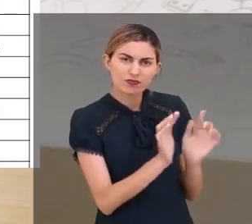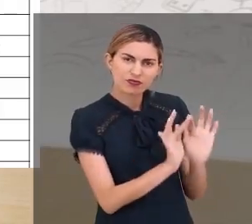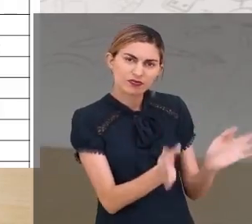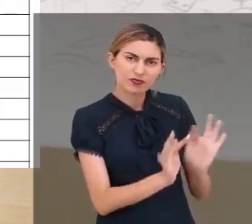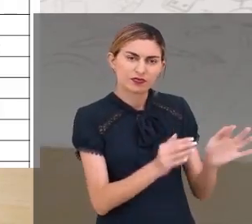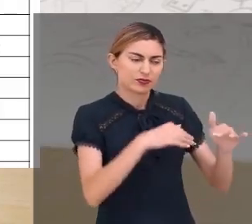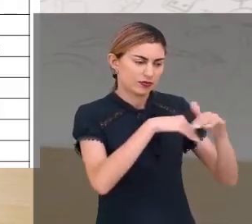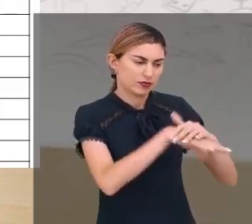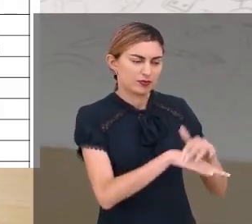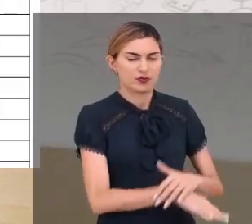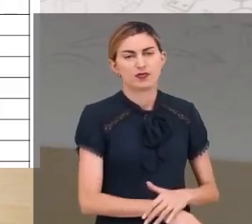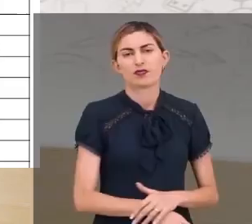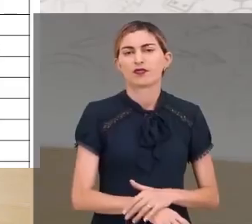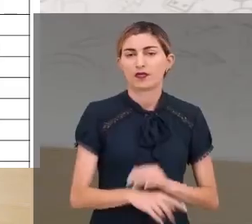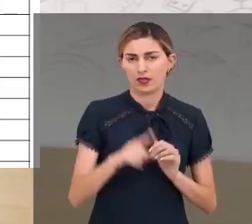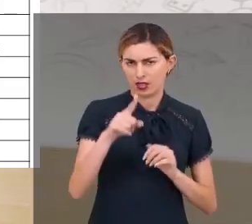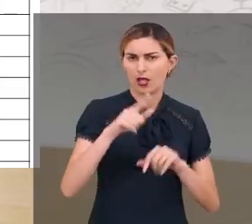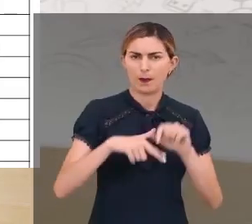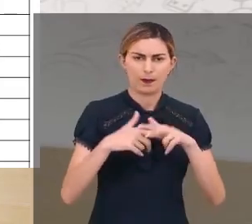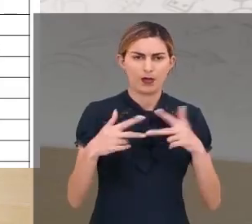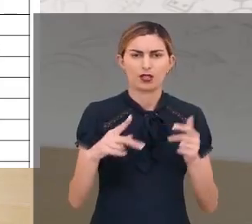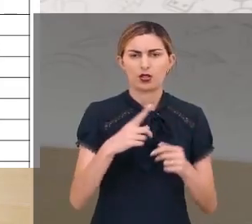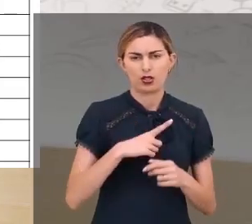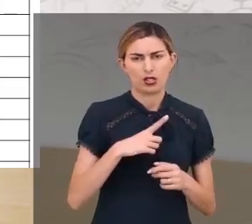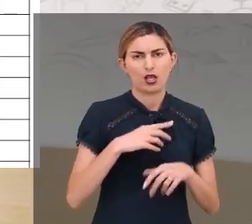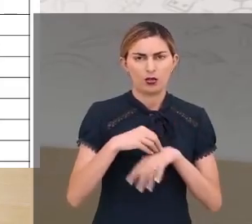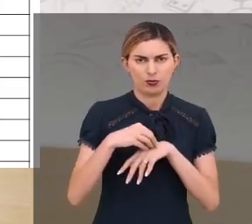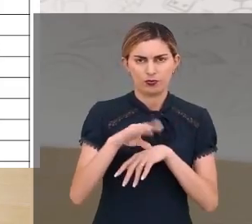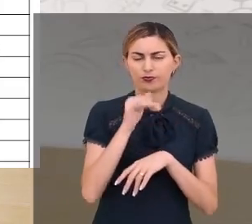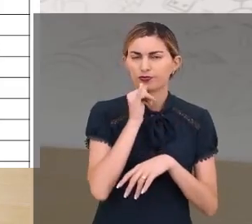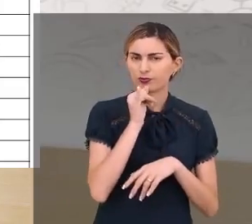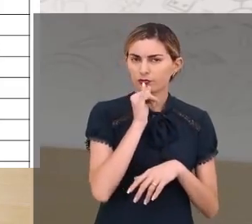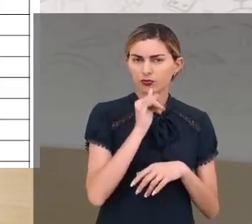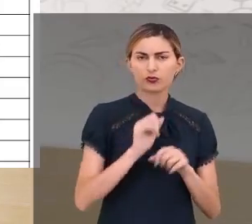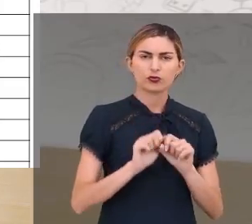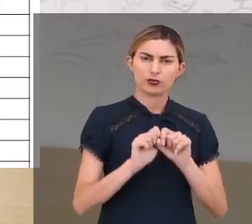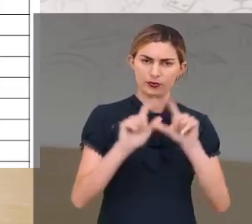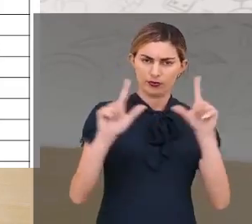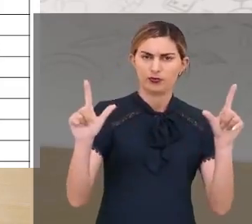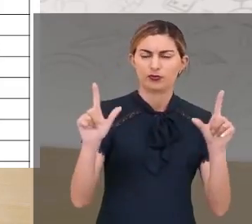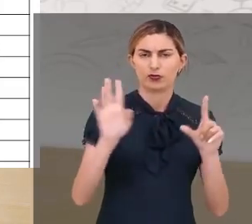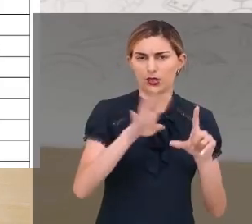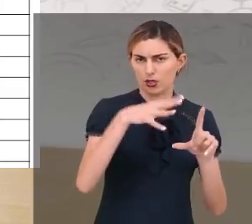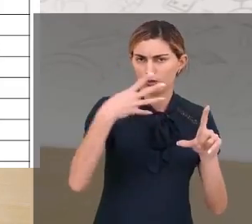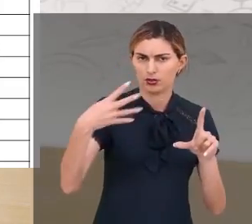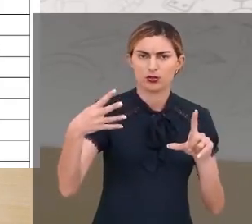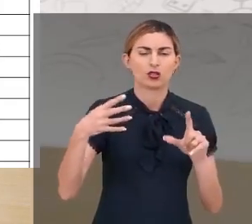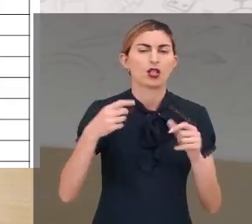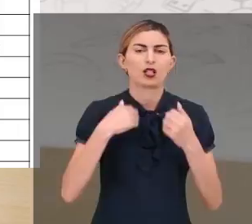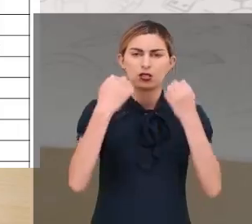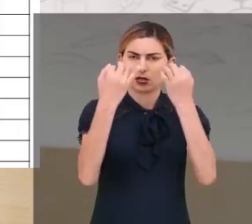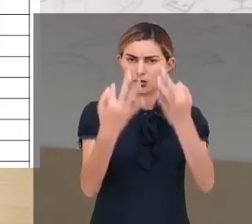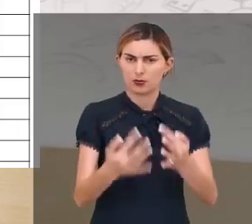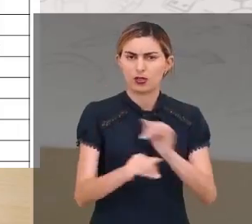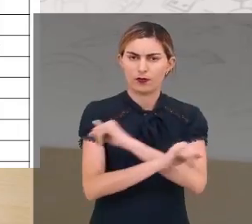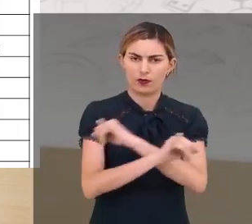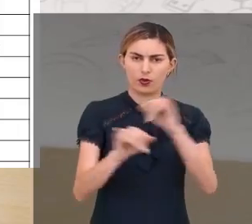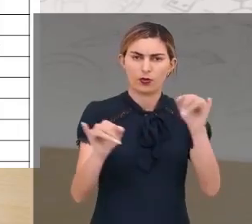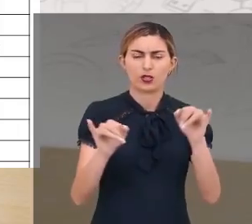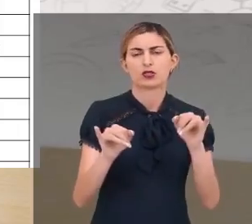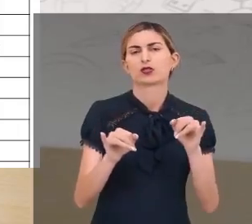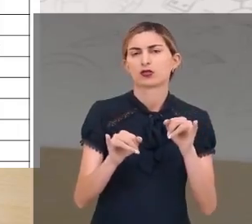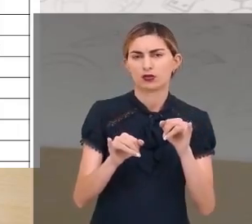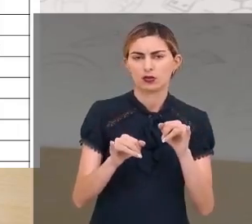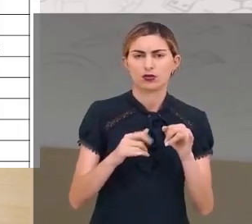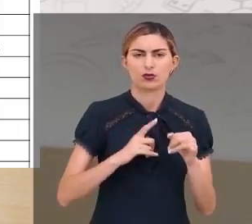controle. Tá ok? Lá no material, a exemplo do que temos aqui nos slides, nós temos as informações de